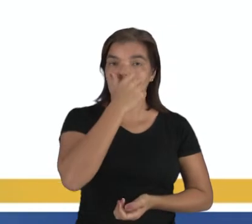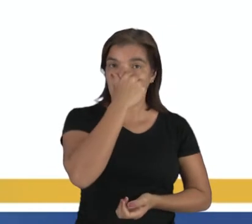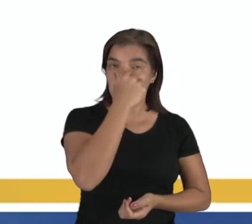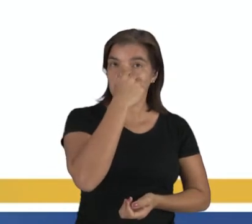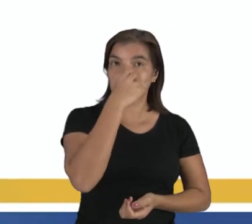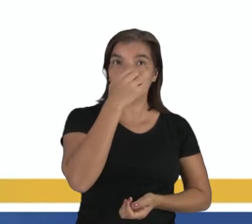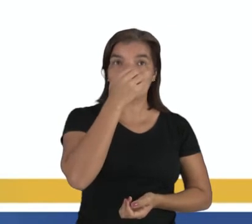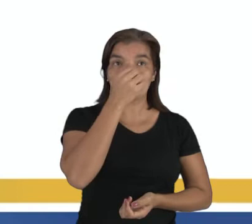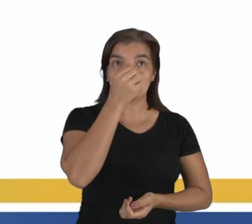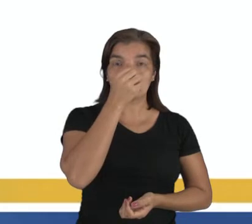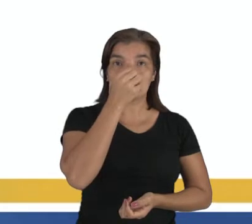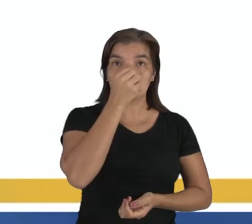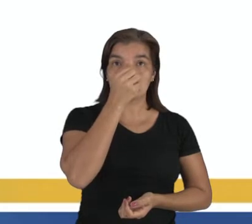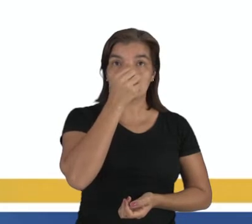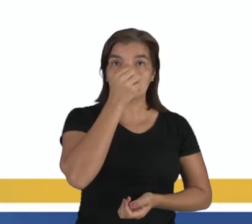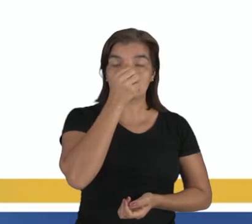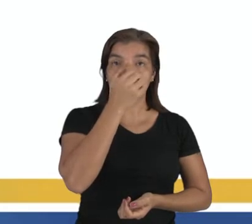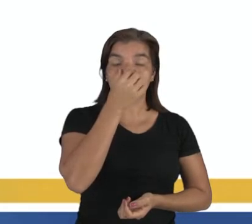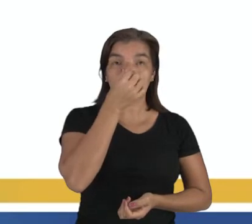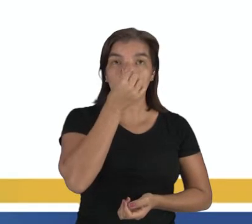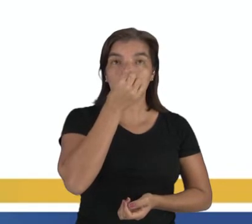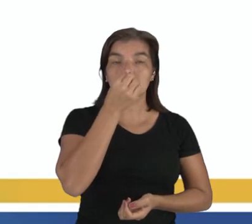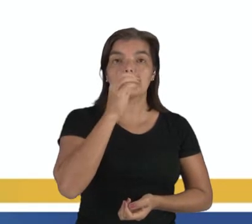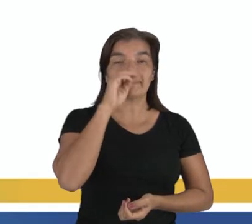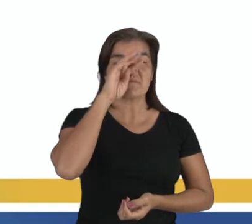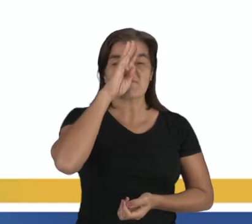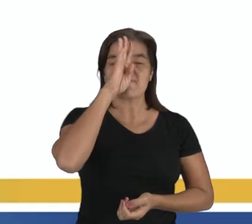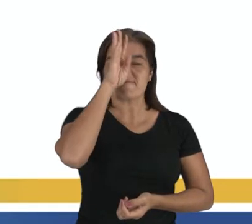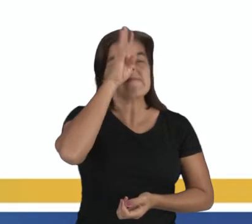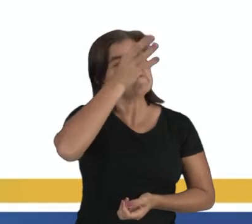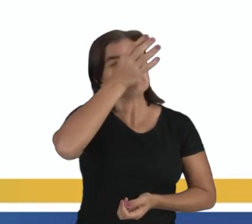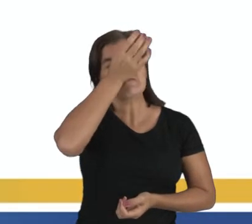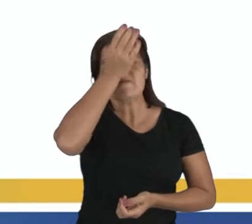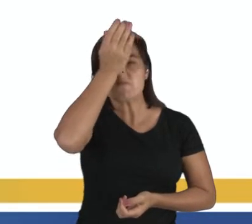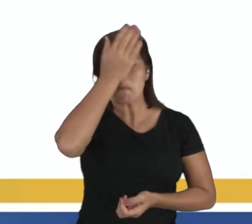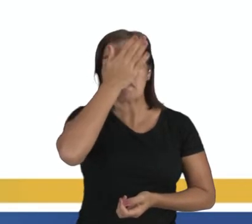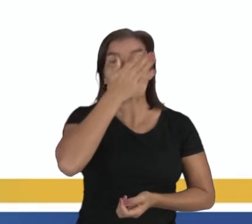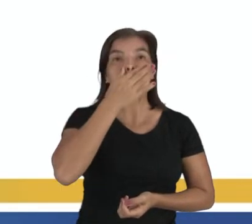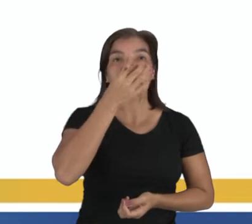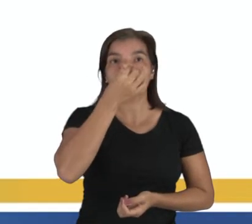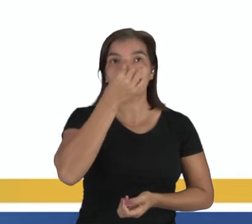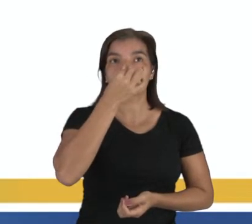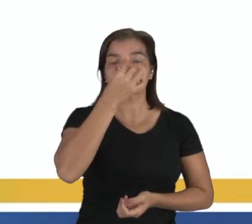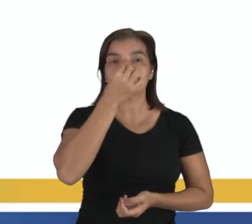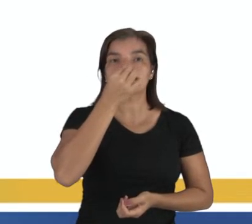errei. Agora só primeiro e segundo argumento. Aí agora é outro texto.